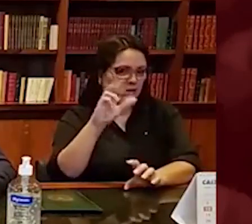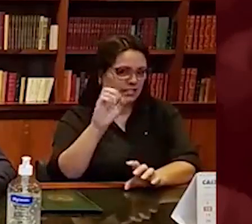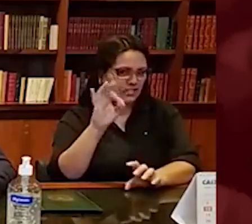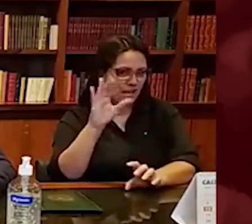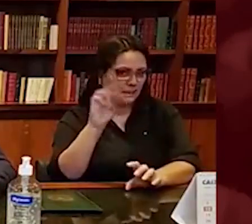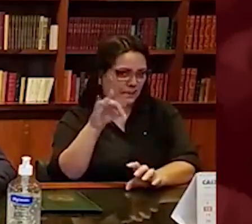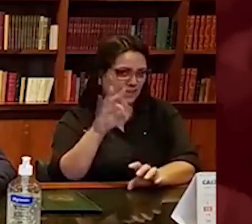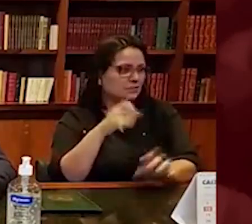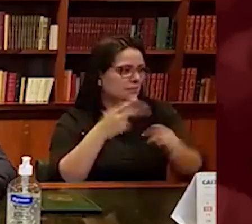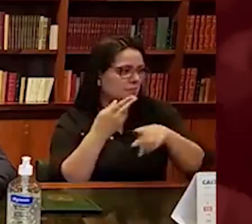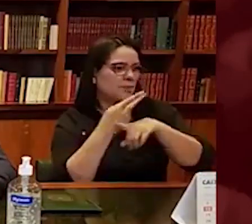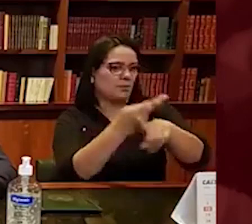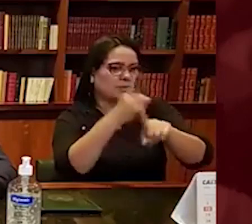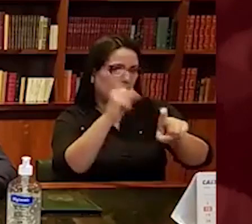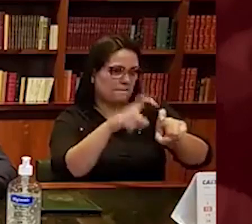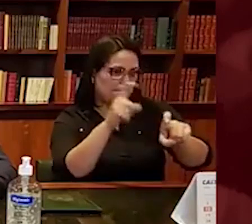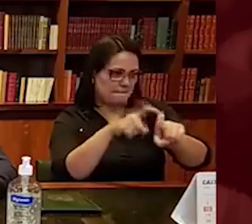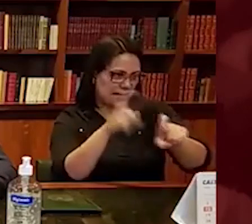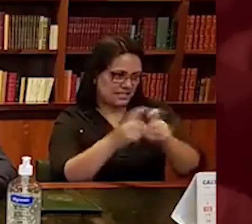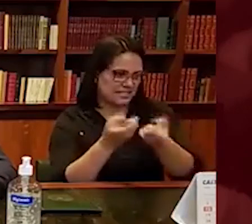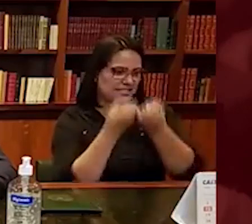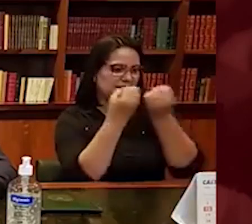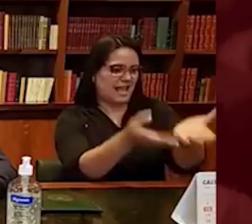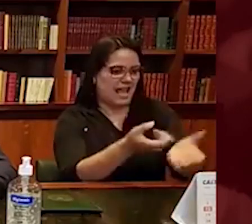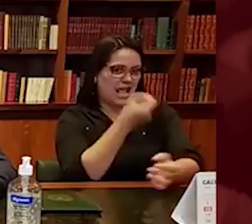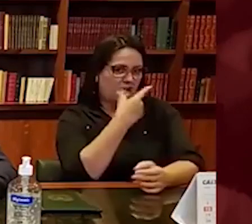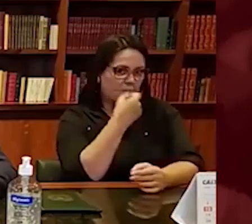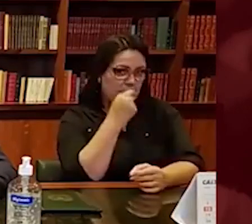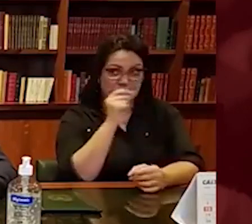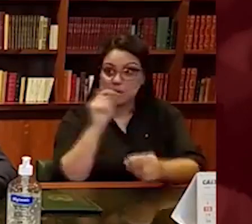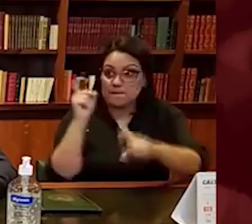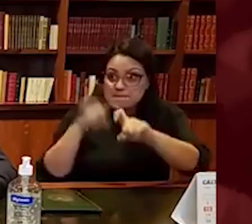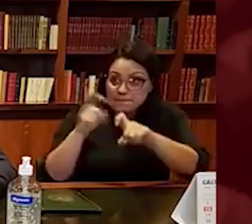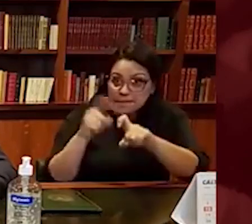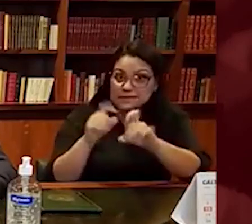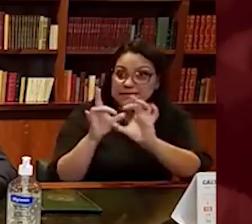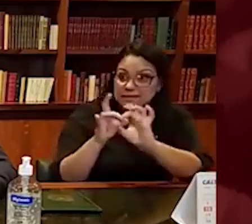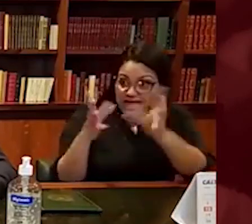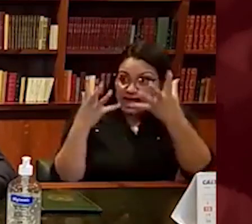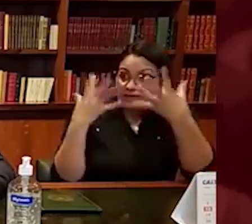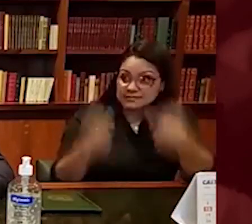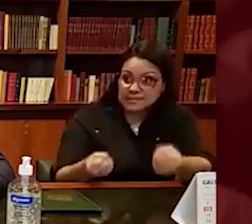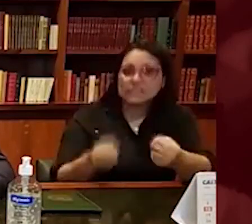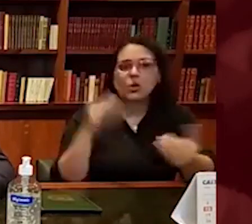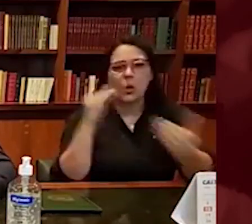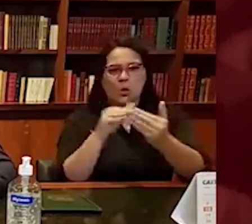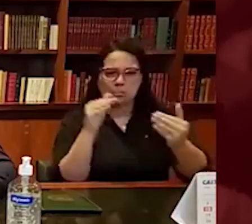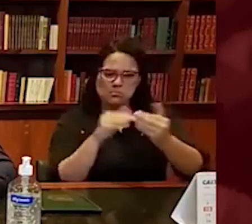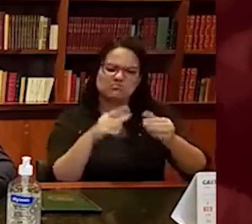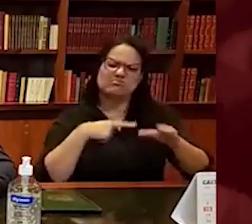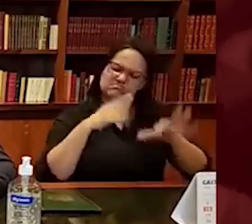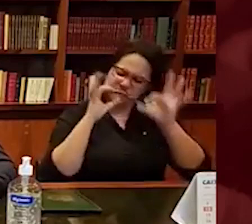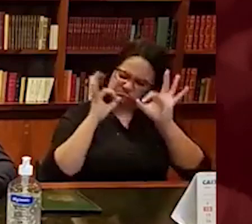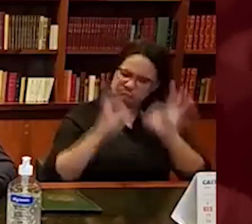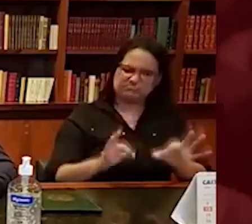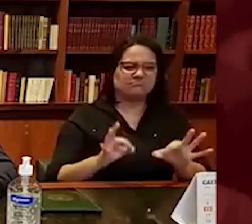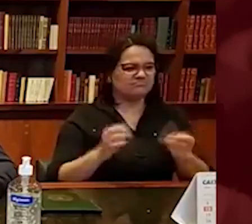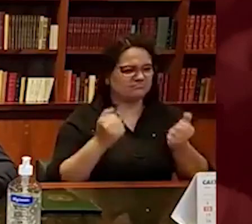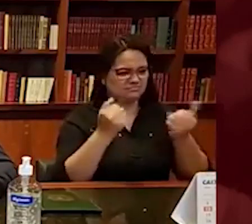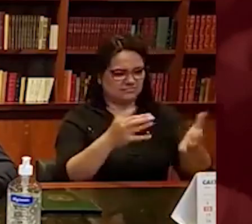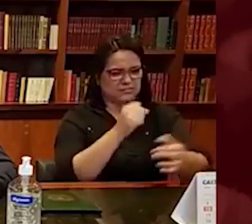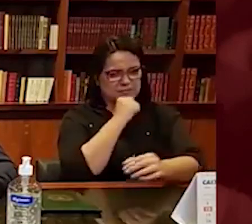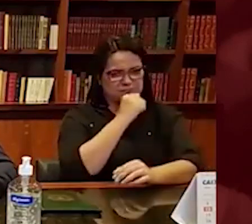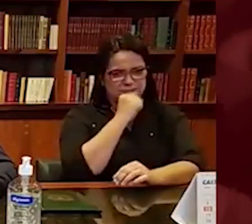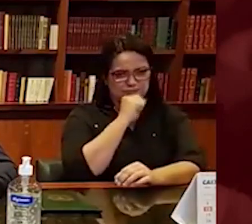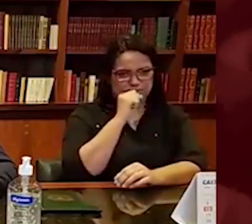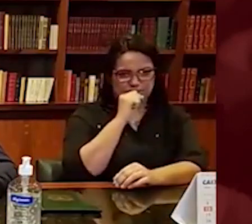consultar o médico, né? E se o médico, com toda certeza o médico vai ser favorável, tenho certeza disso, que o